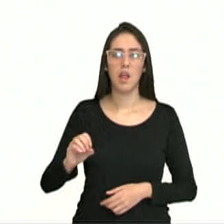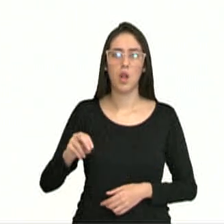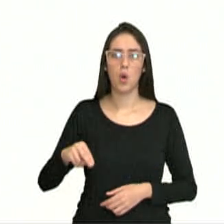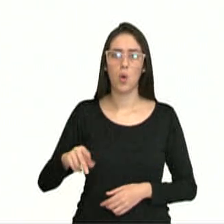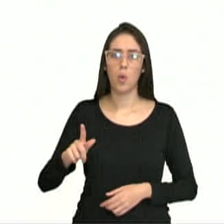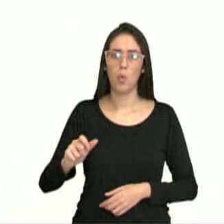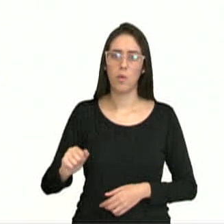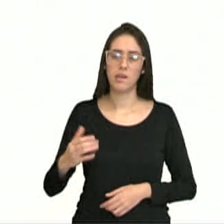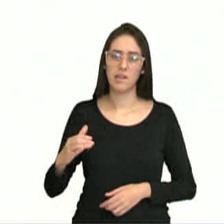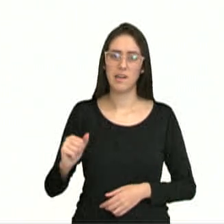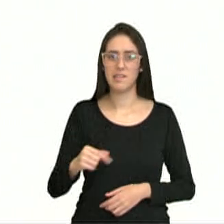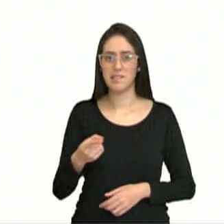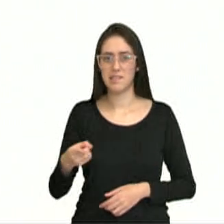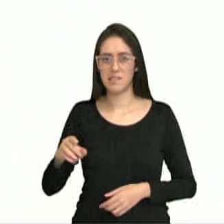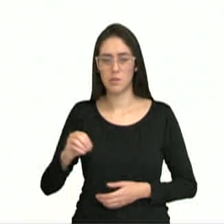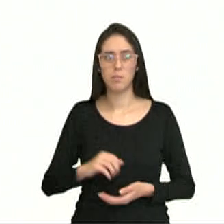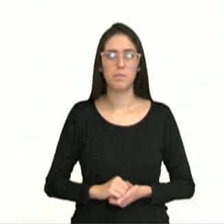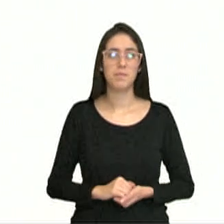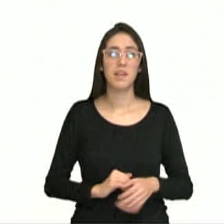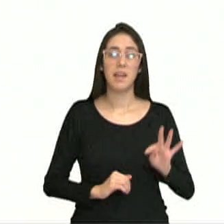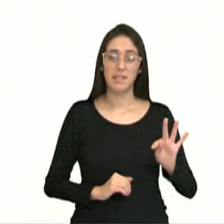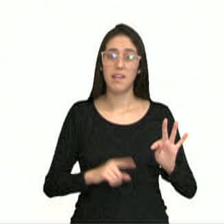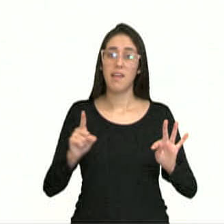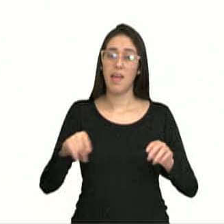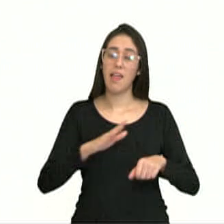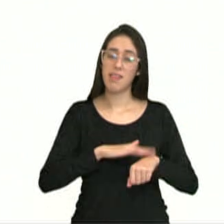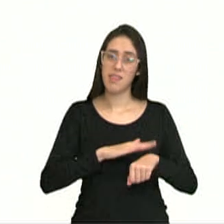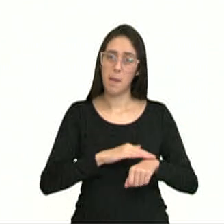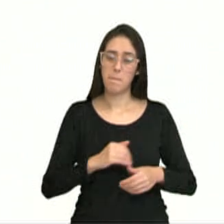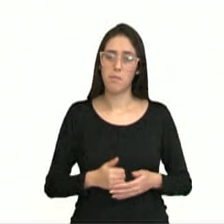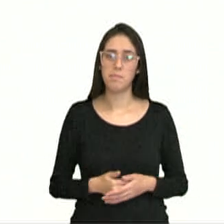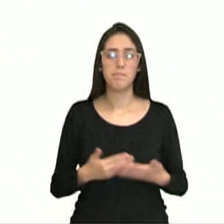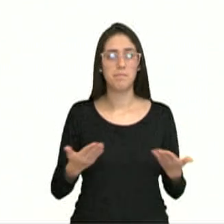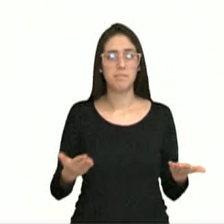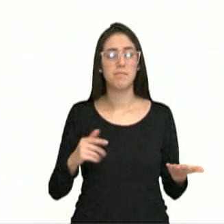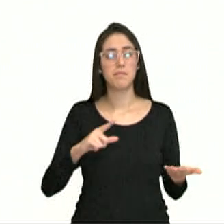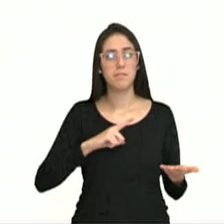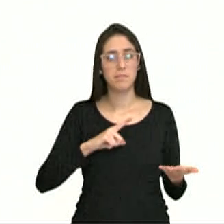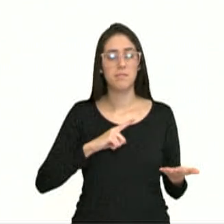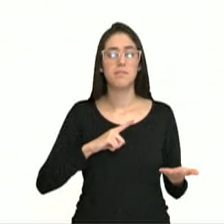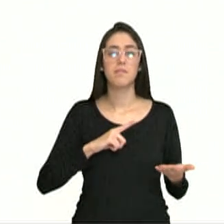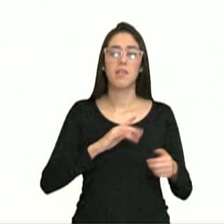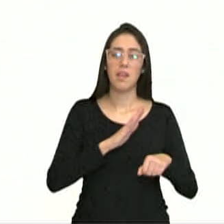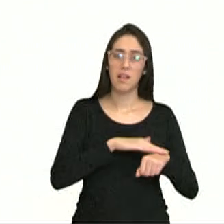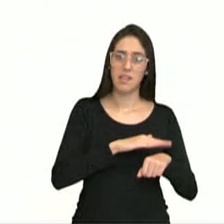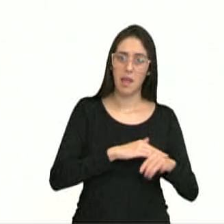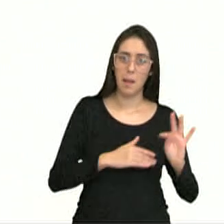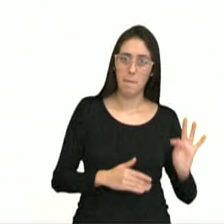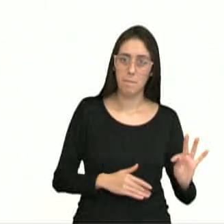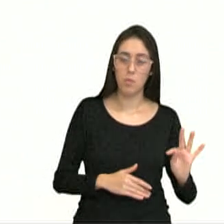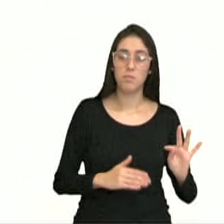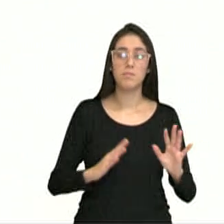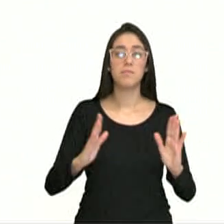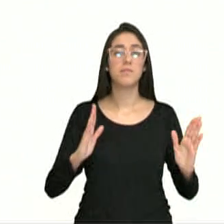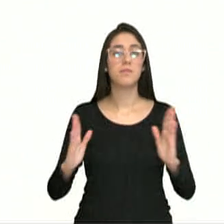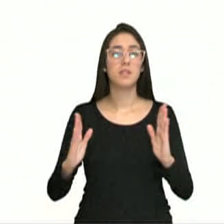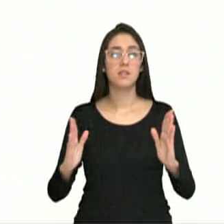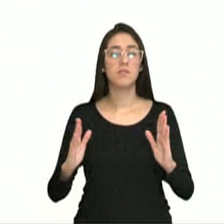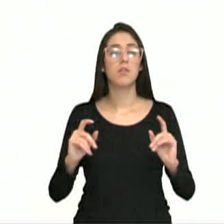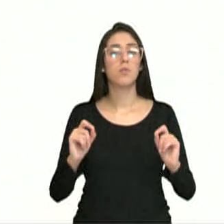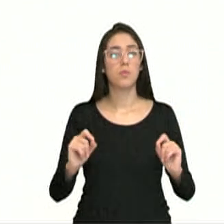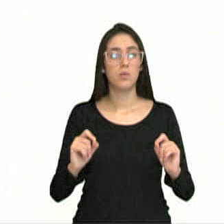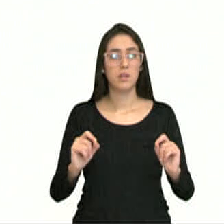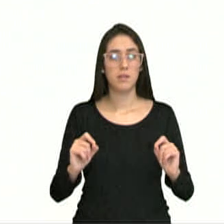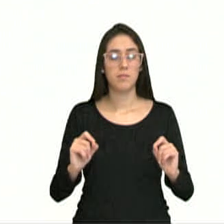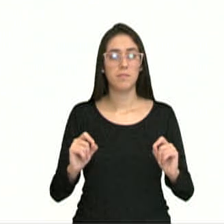E T é o tempo. Obtenha a elongação em função do tempo ao intervalo de paradinho, né,